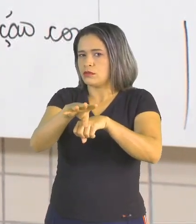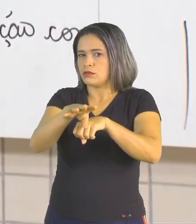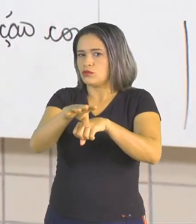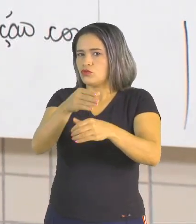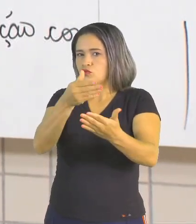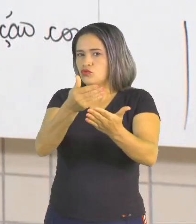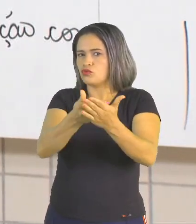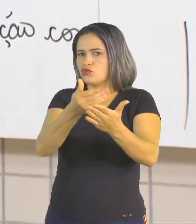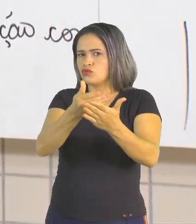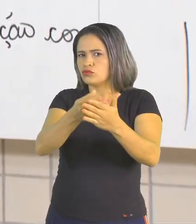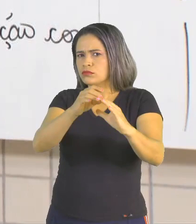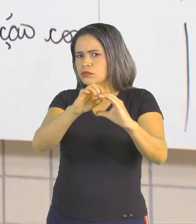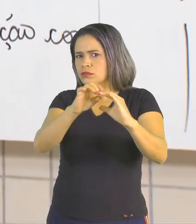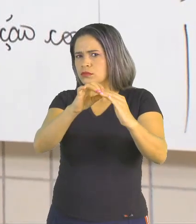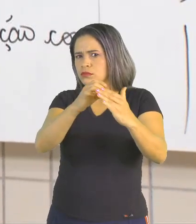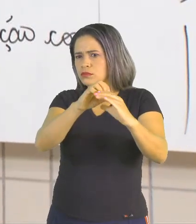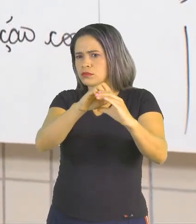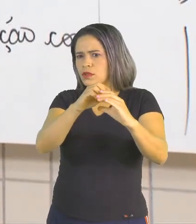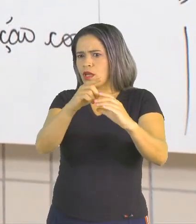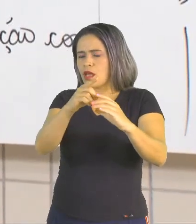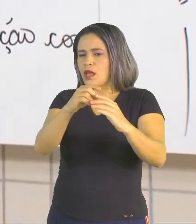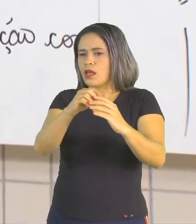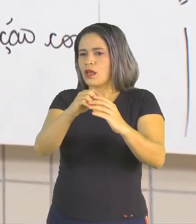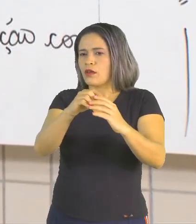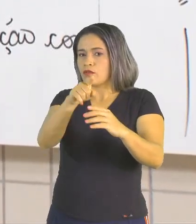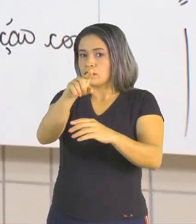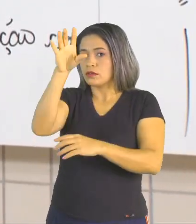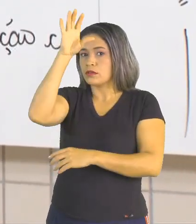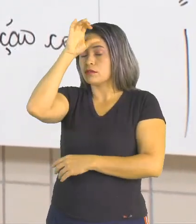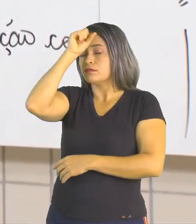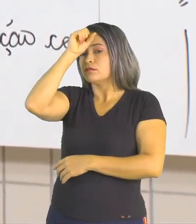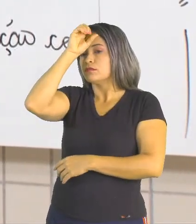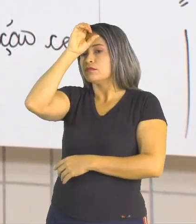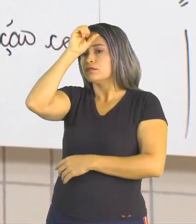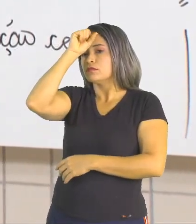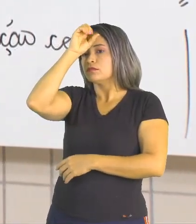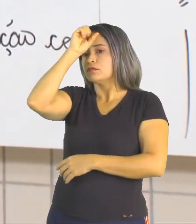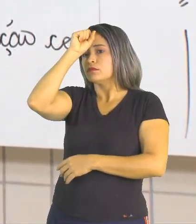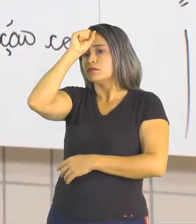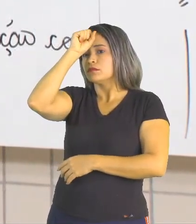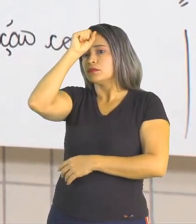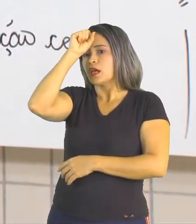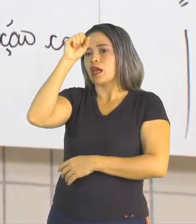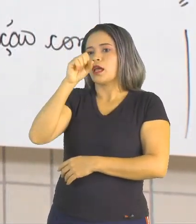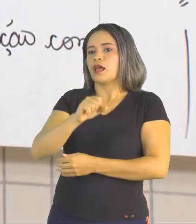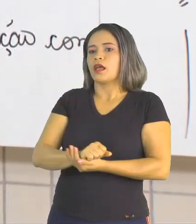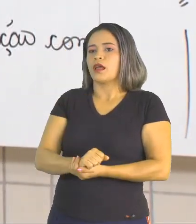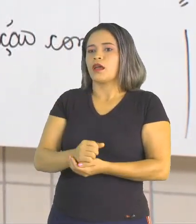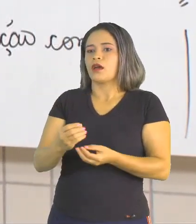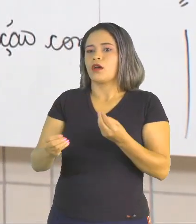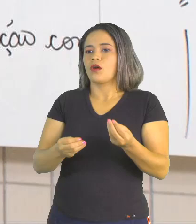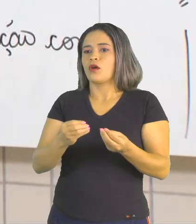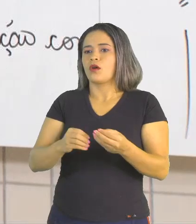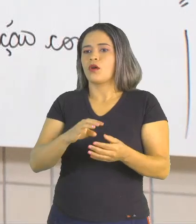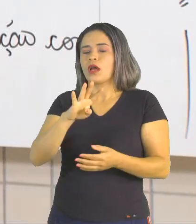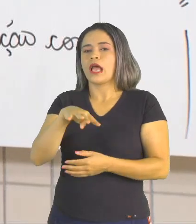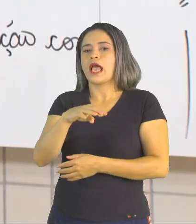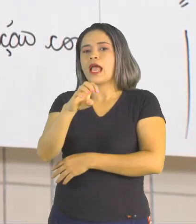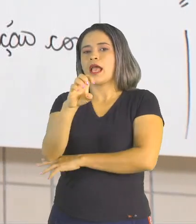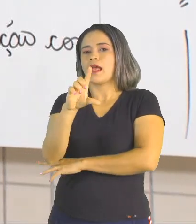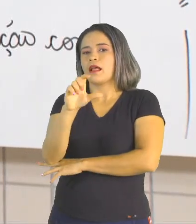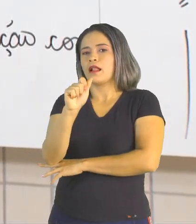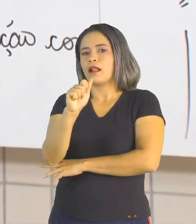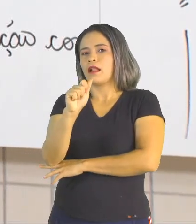critérios. Você aprender sobre Eratóstenes, o crivo de Eratóstenes.